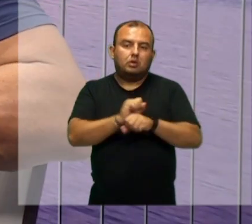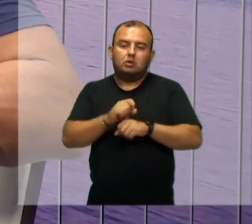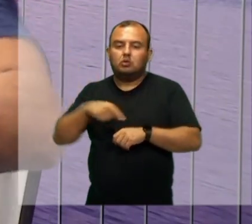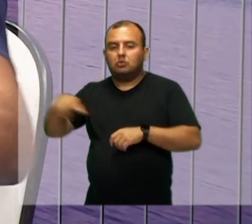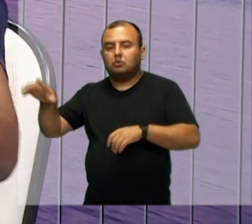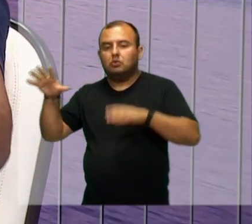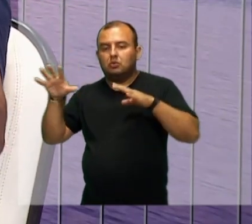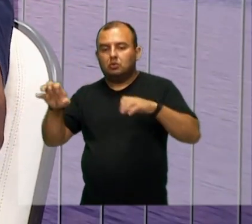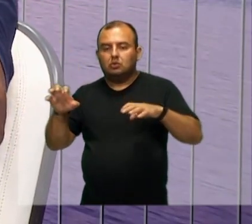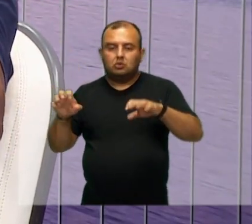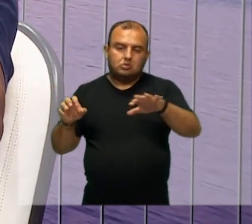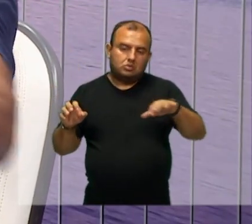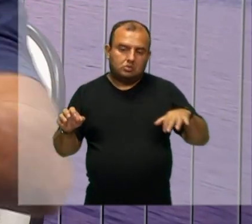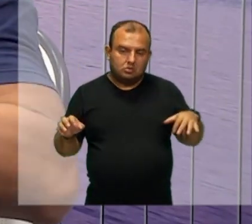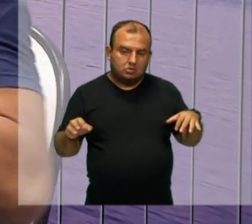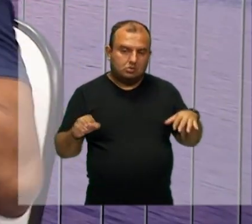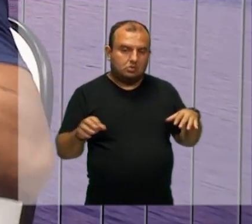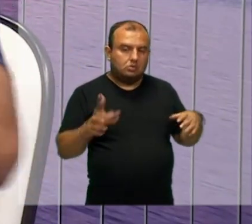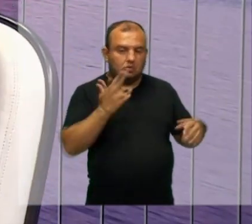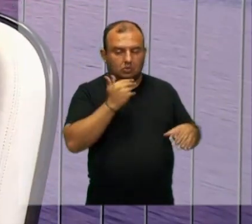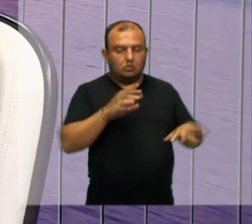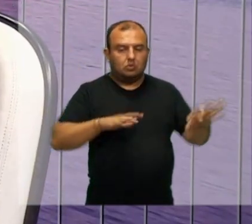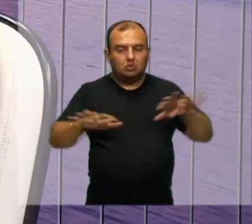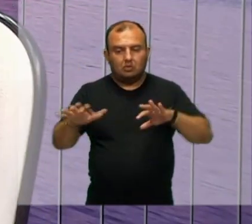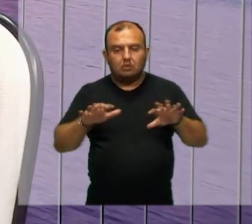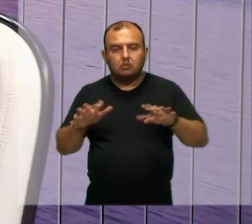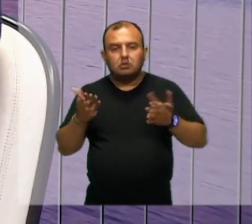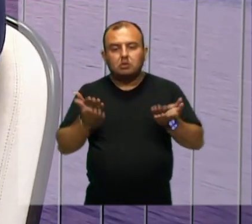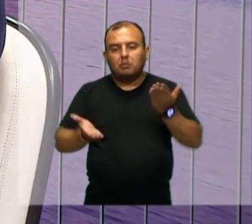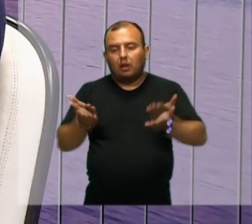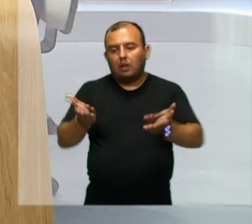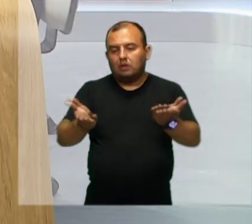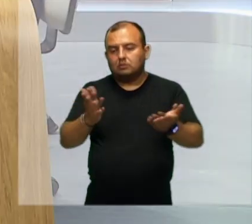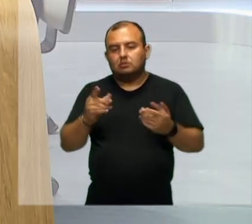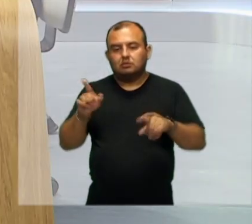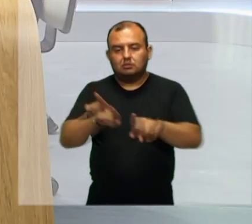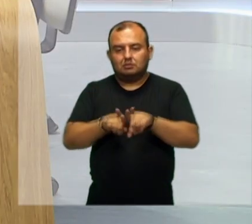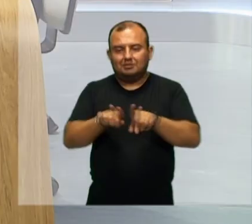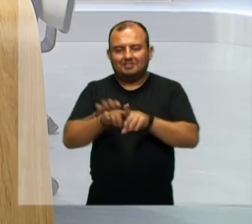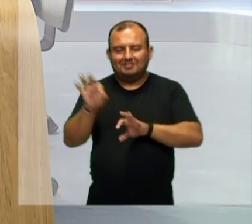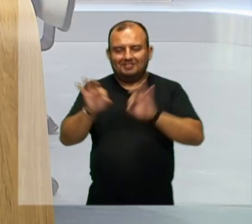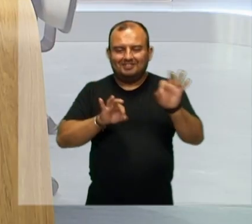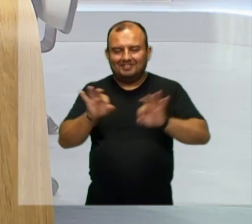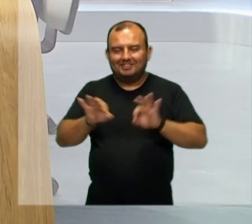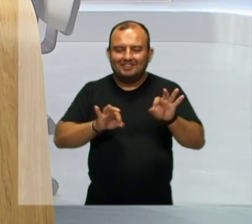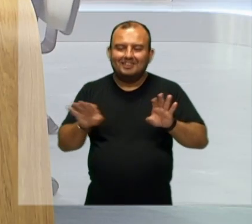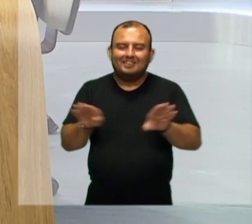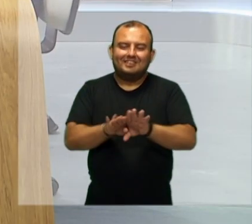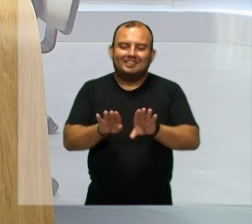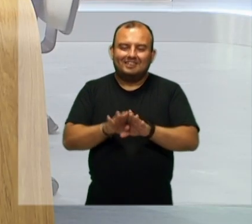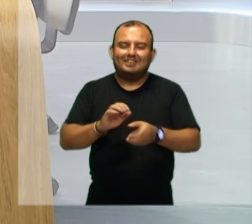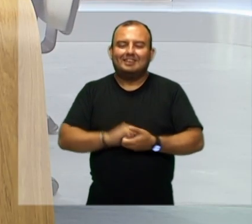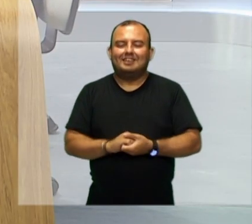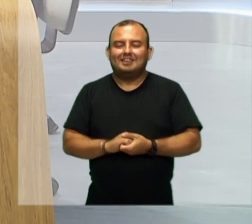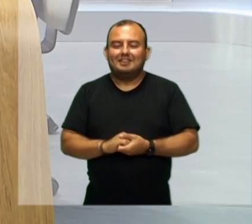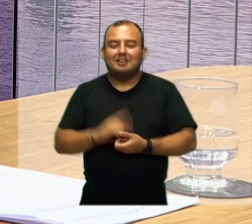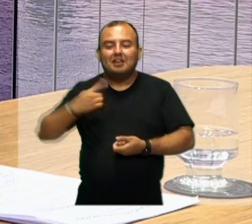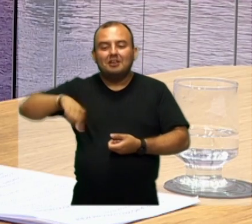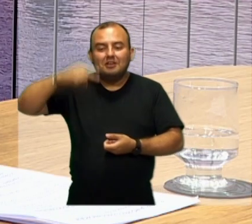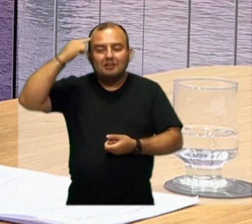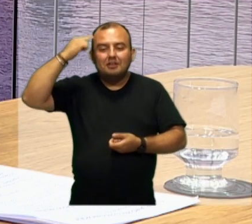na massagem e tiro da nutricionista. E aí eu vou fazendo esse malabarismo. E se a gente pensar, por